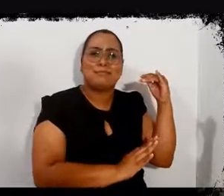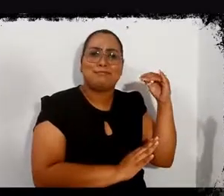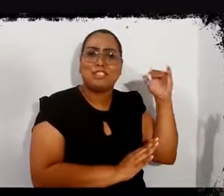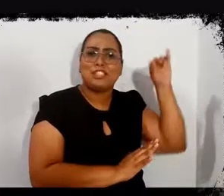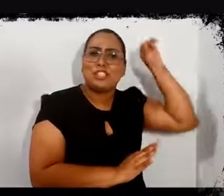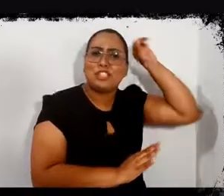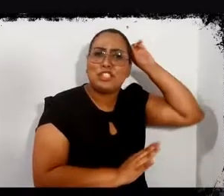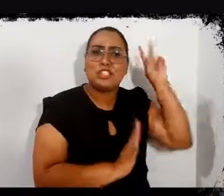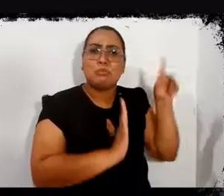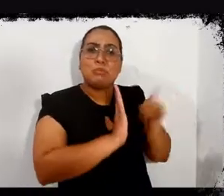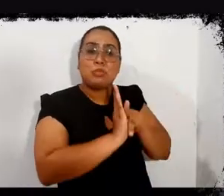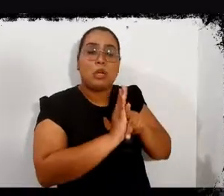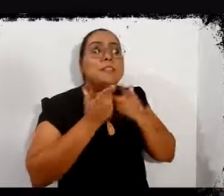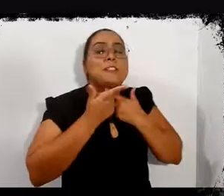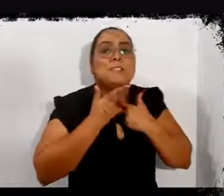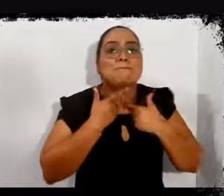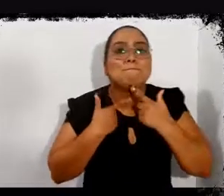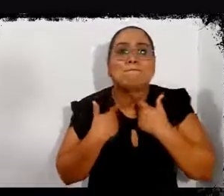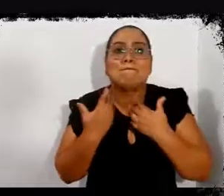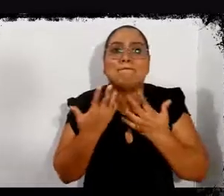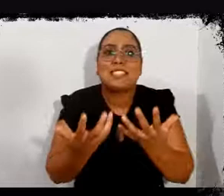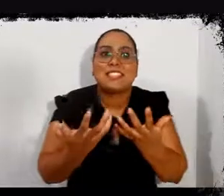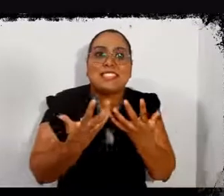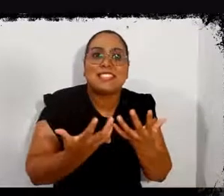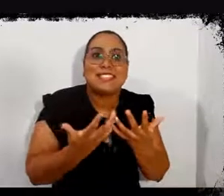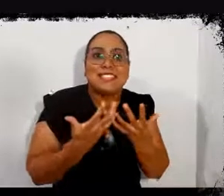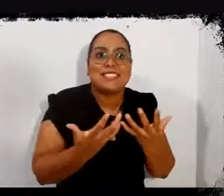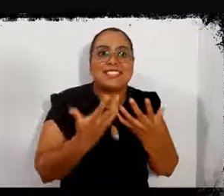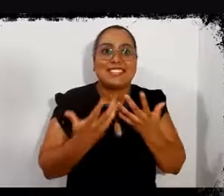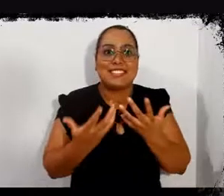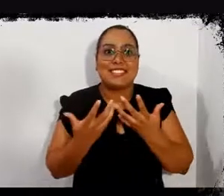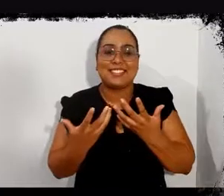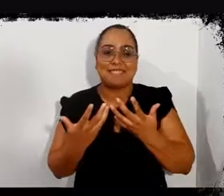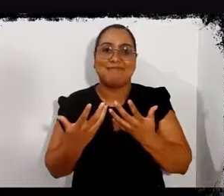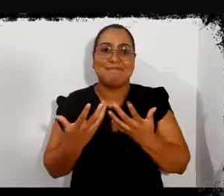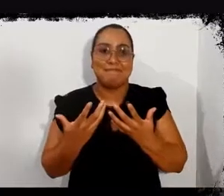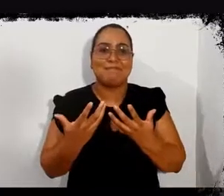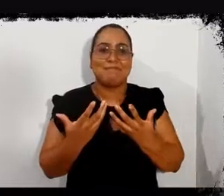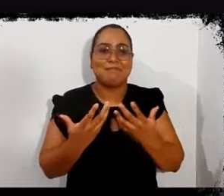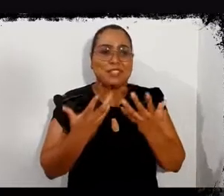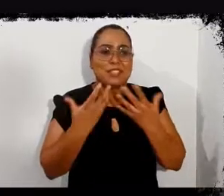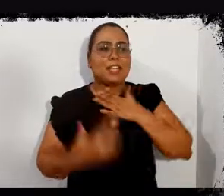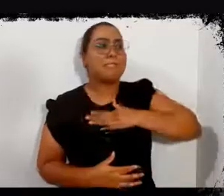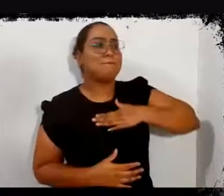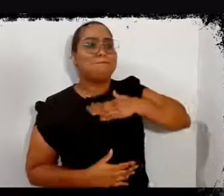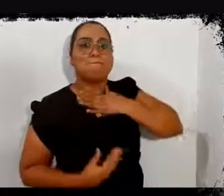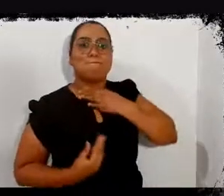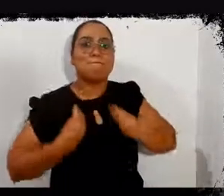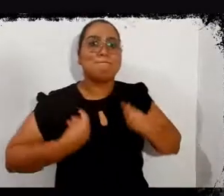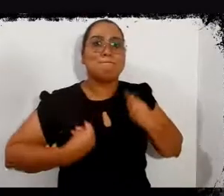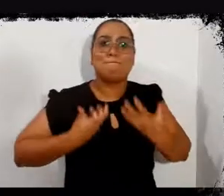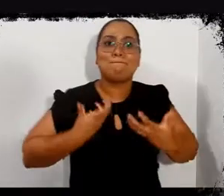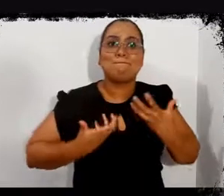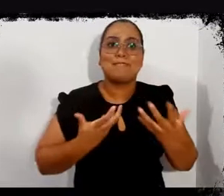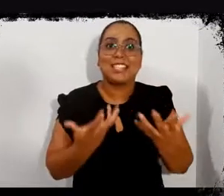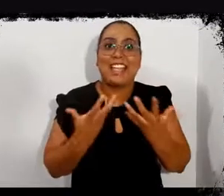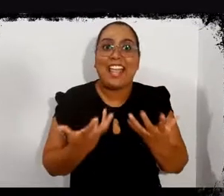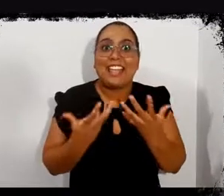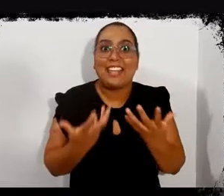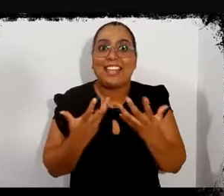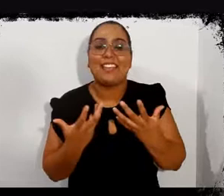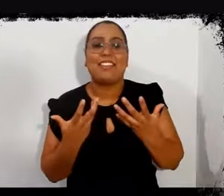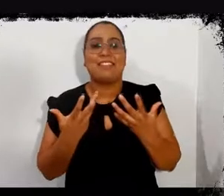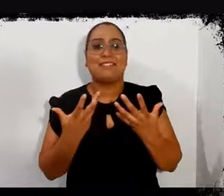o receptáculo de nossa energia psíquica básica, a libido, que nos leva a